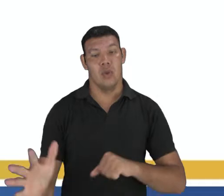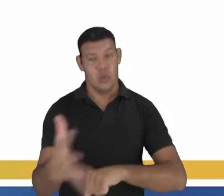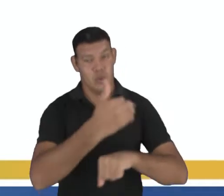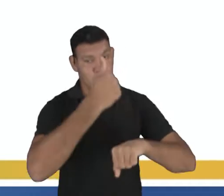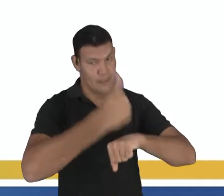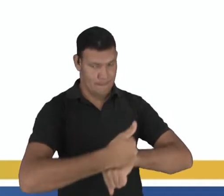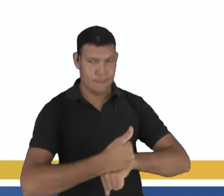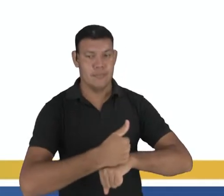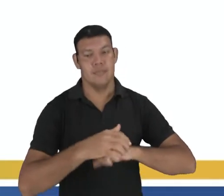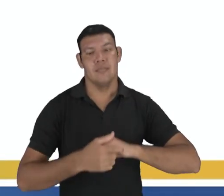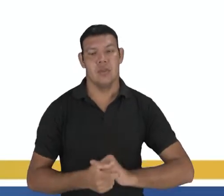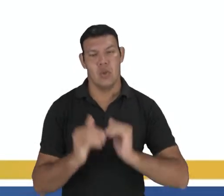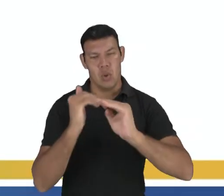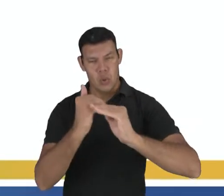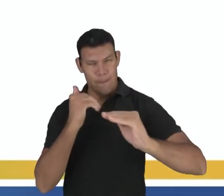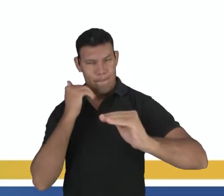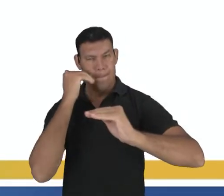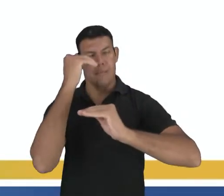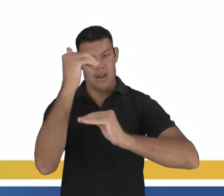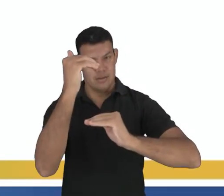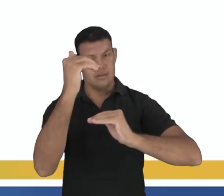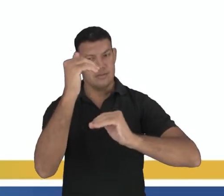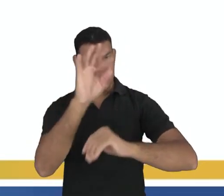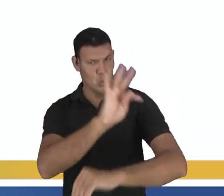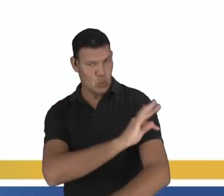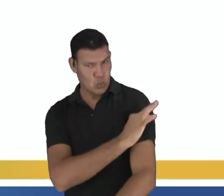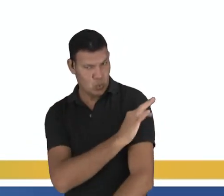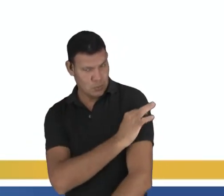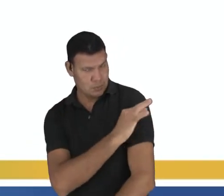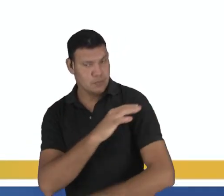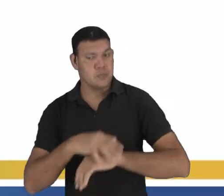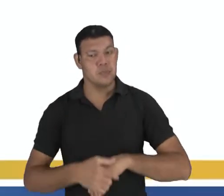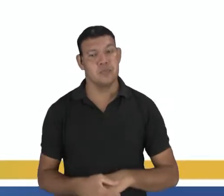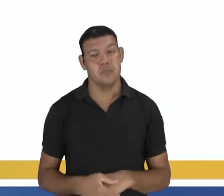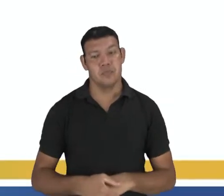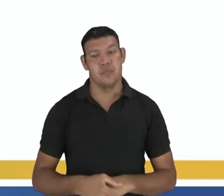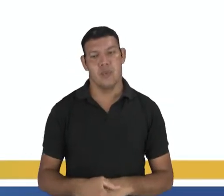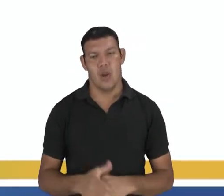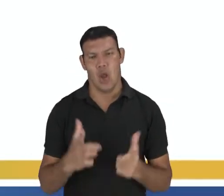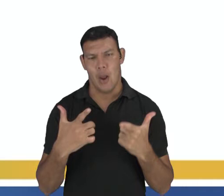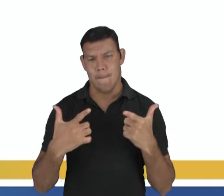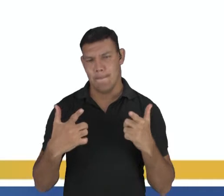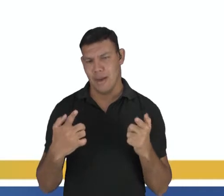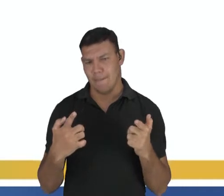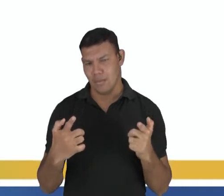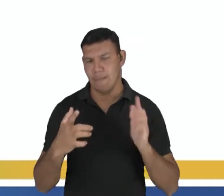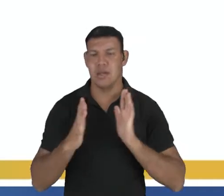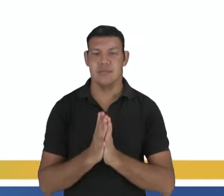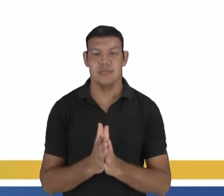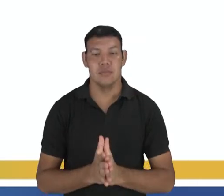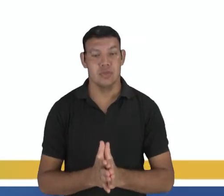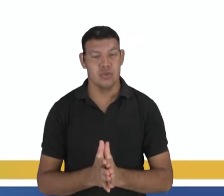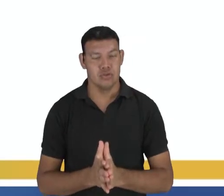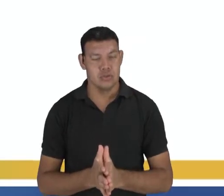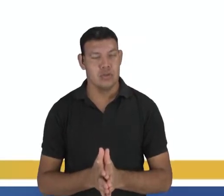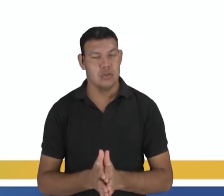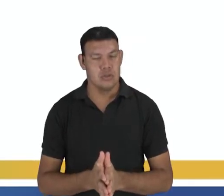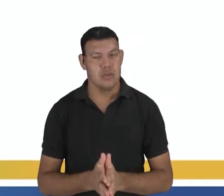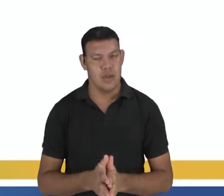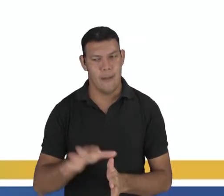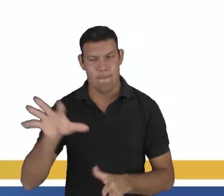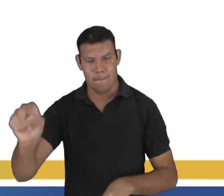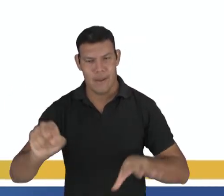colonizadores, por causa da sua superioridade de técnica, como por exemplo os armamentos que possuíam, começaram a tomar